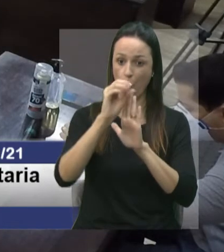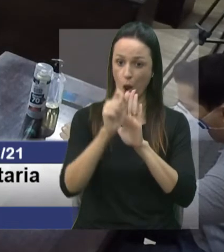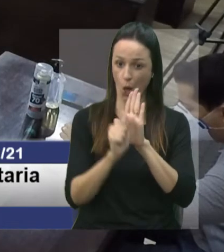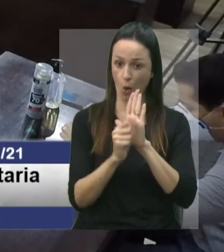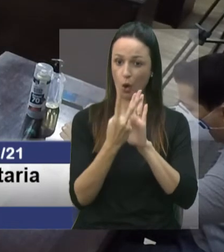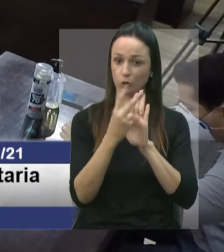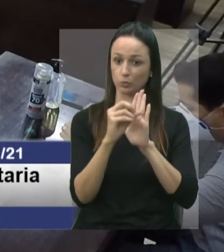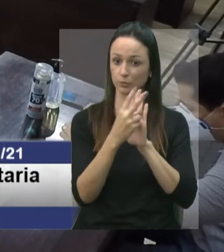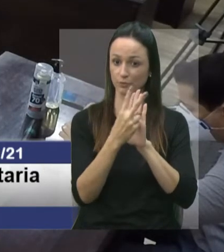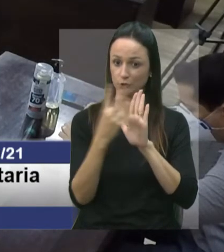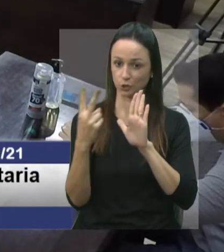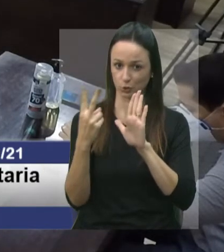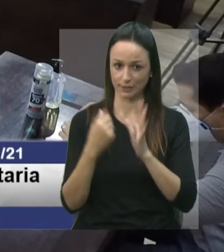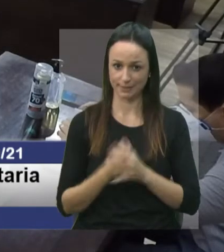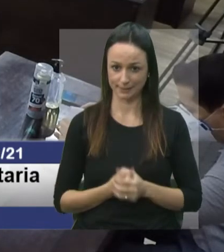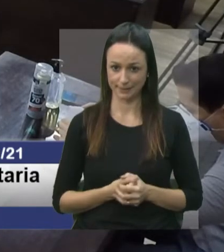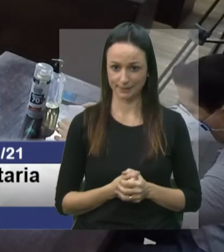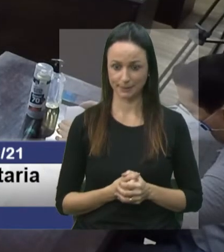2022.